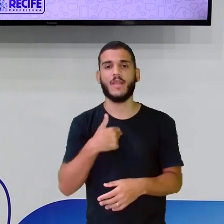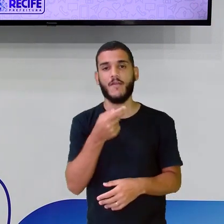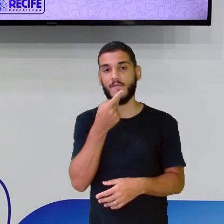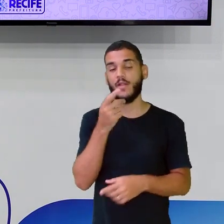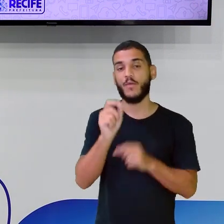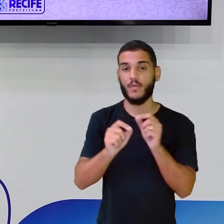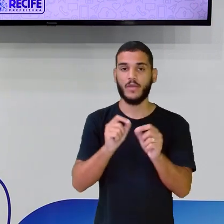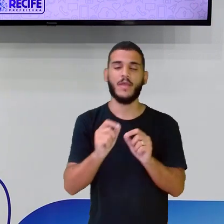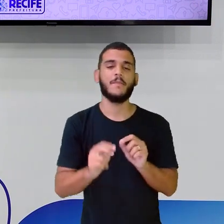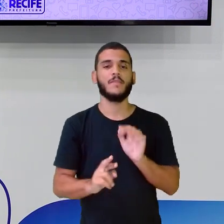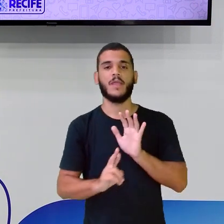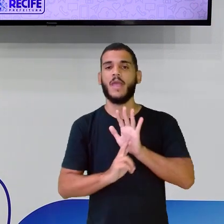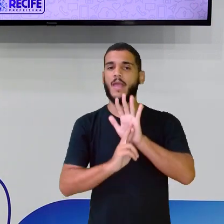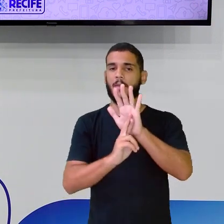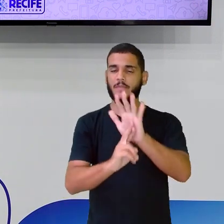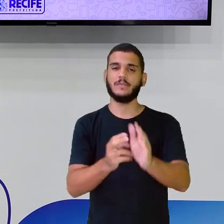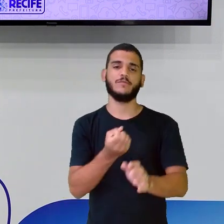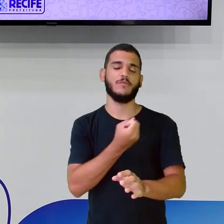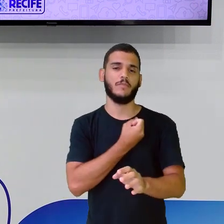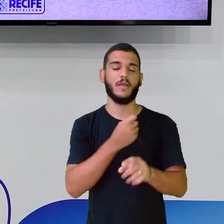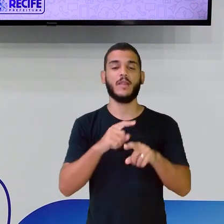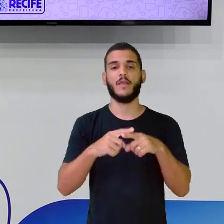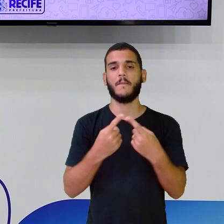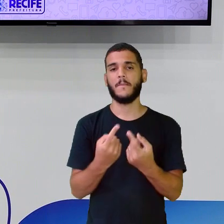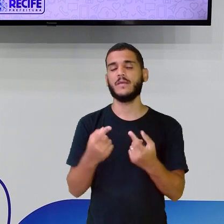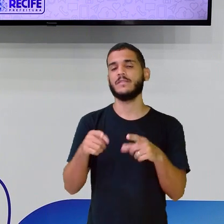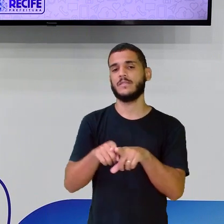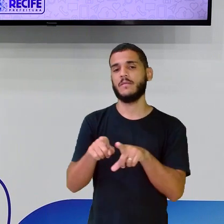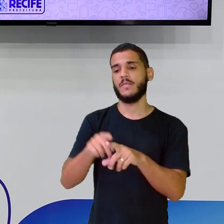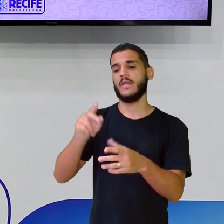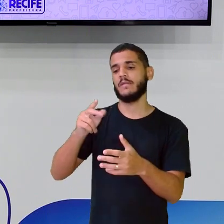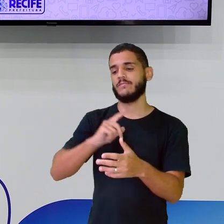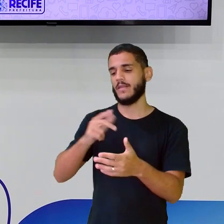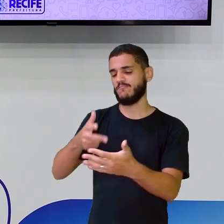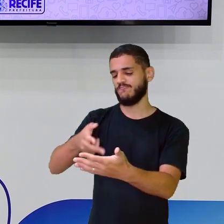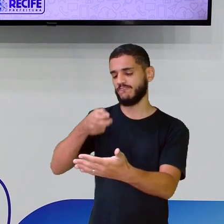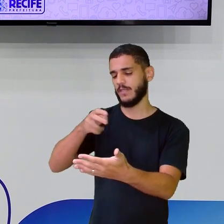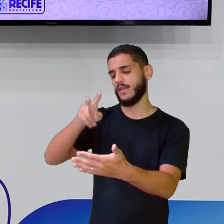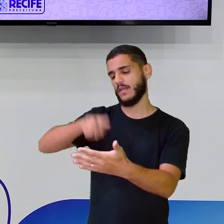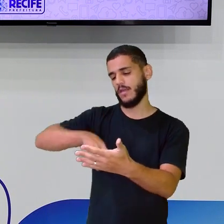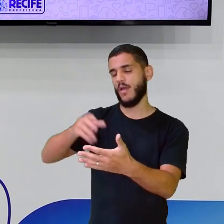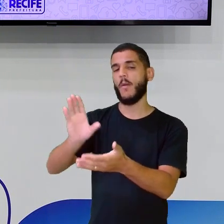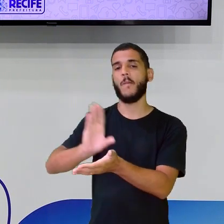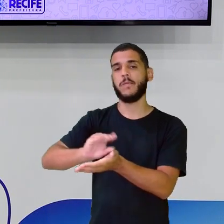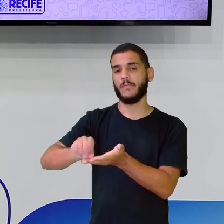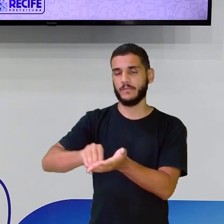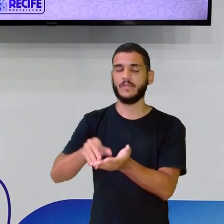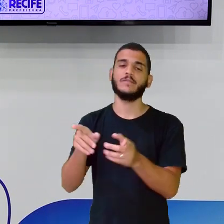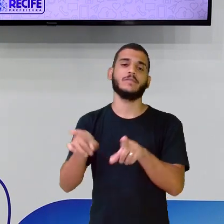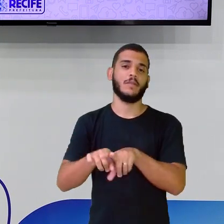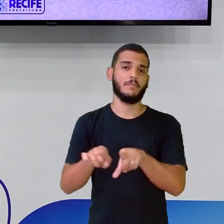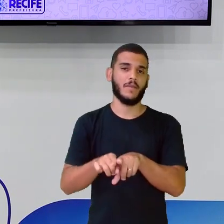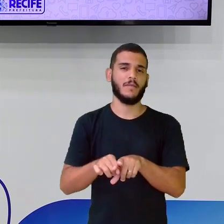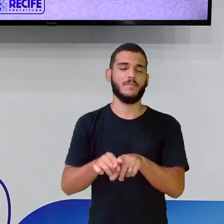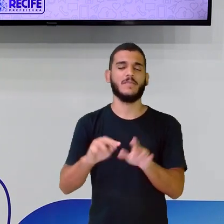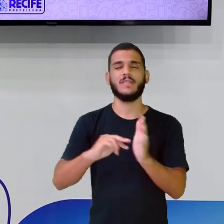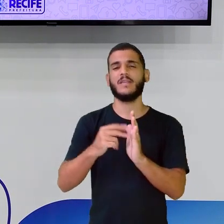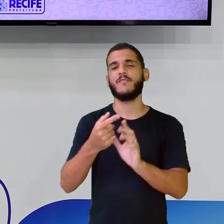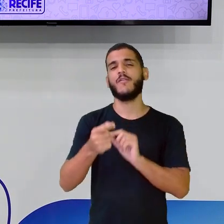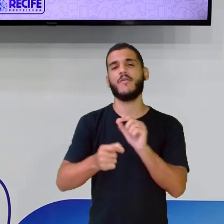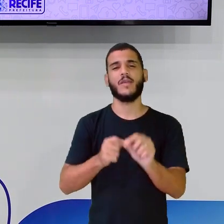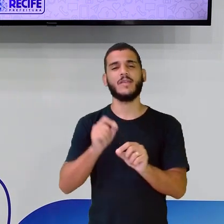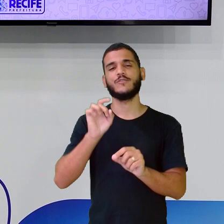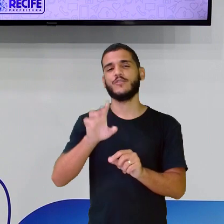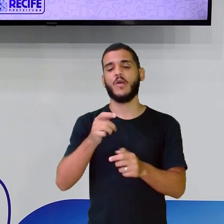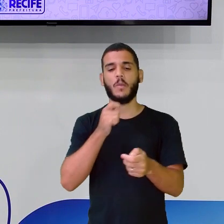de representação numérica quando eu estou falando de leitura e interpretação de dados, mas isso não quer dizer que isso só funcione